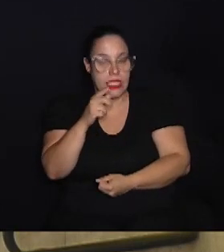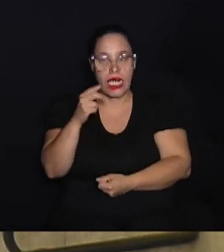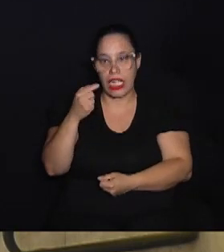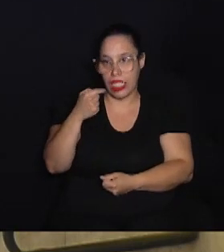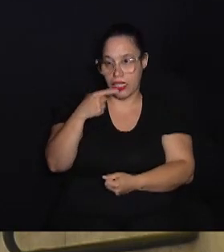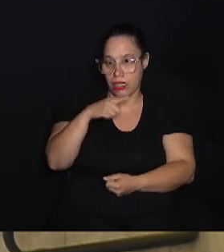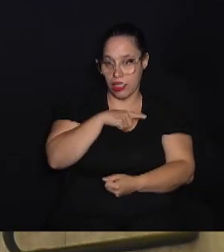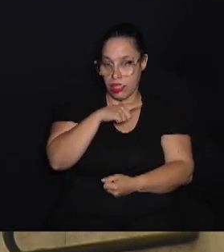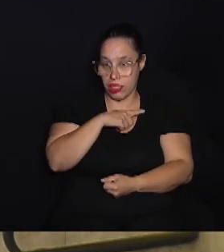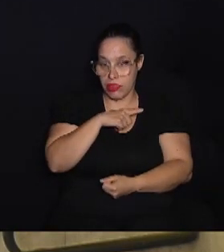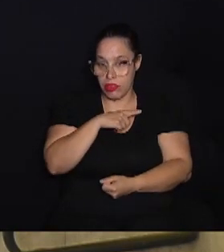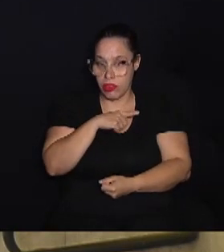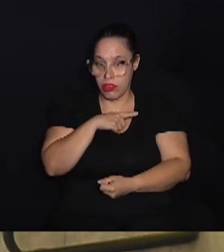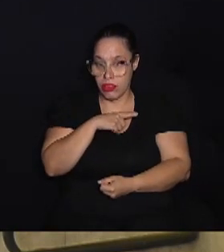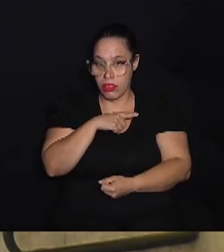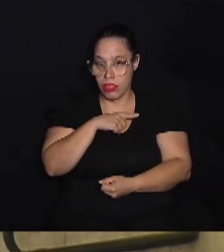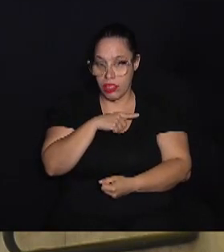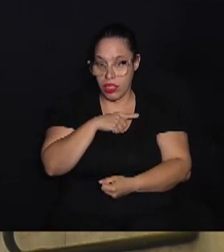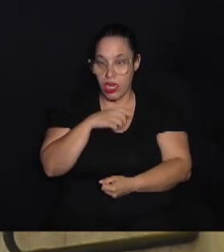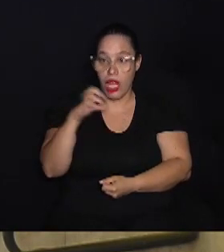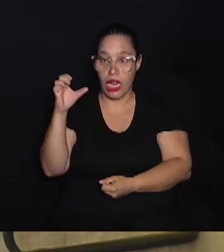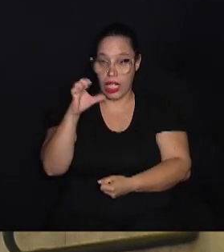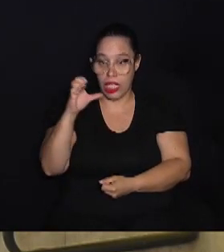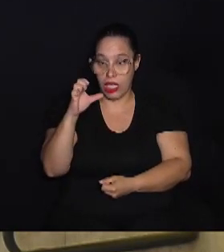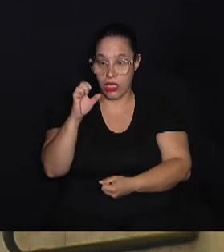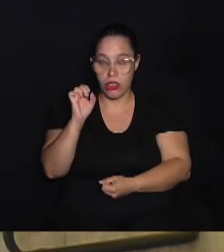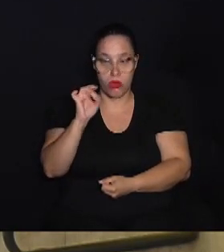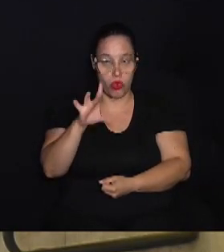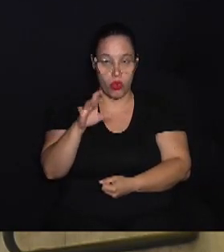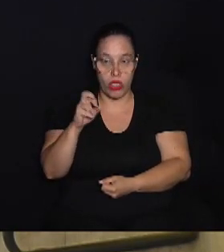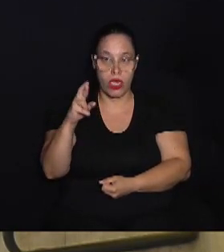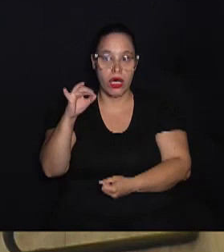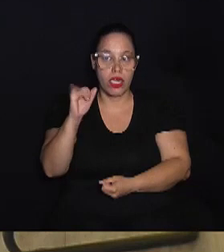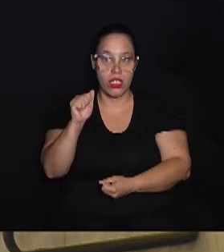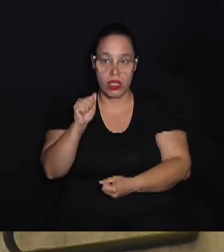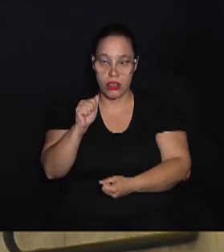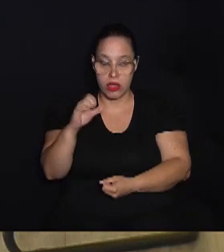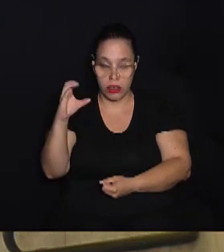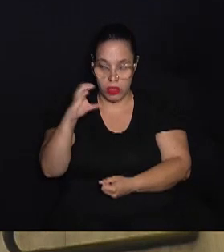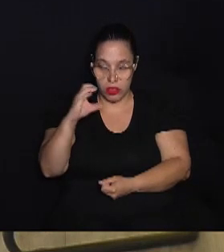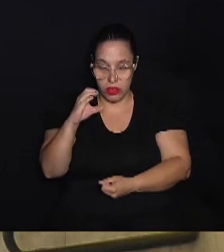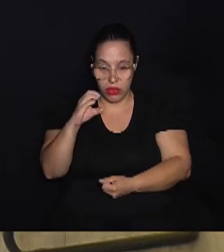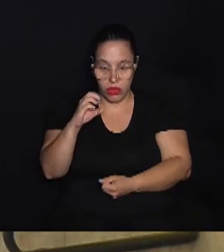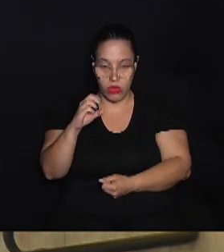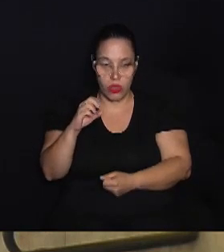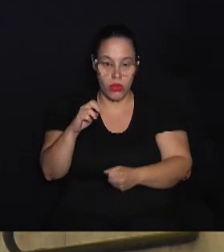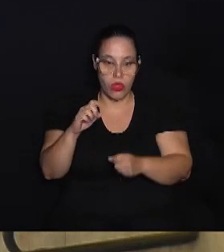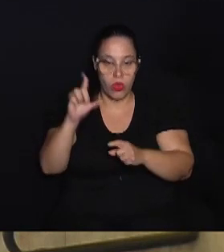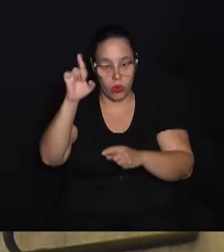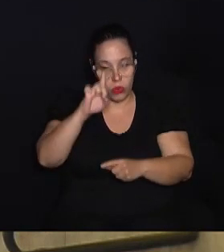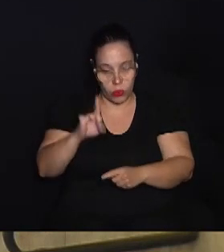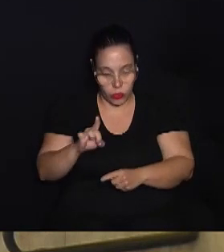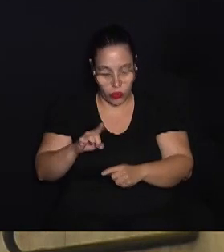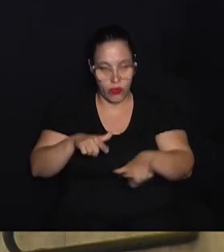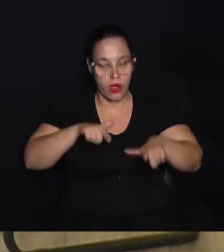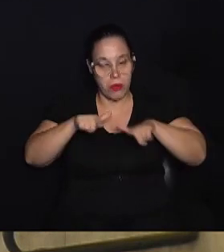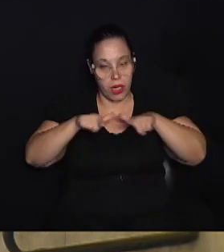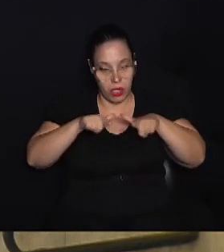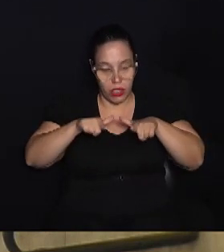tem, que a ciência, e não só a ciência, mas também os gestores têm trabalhado